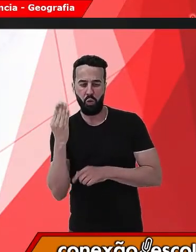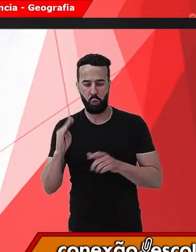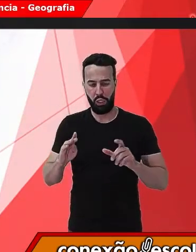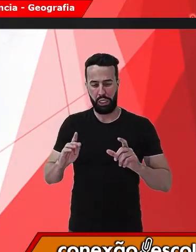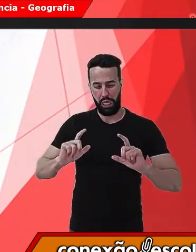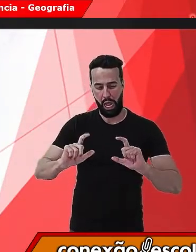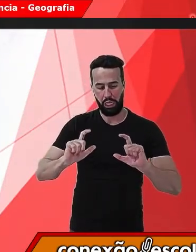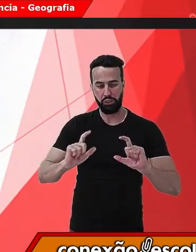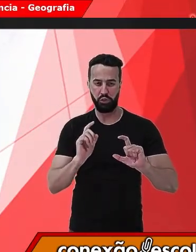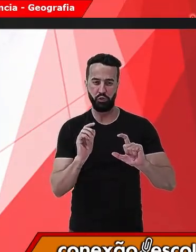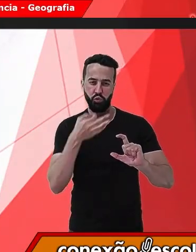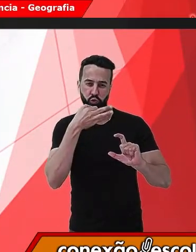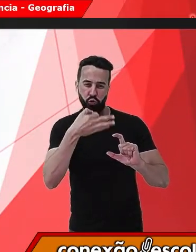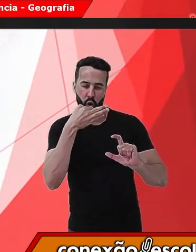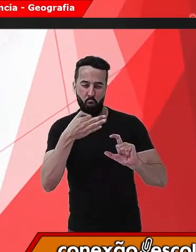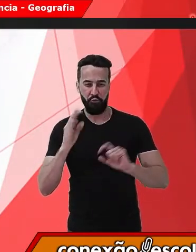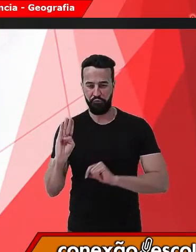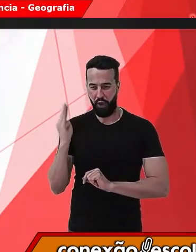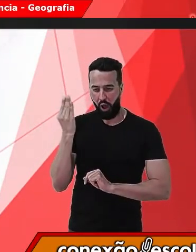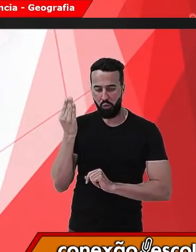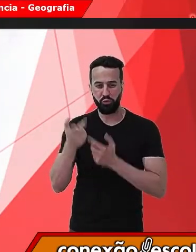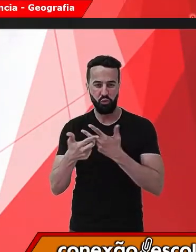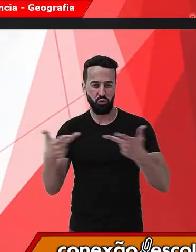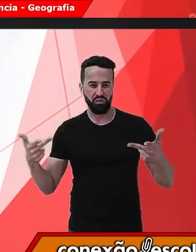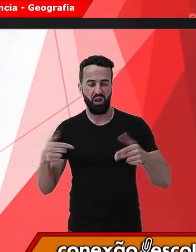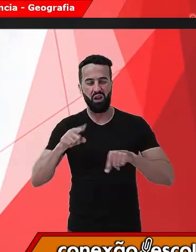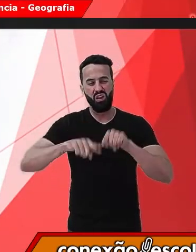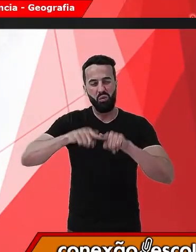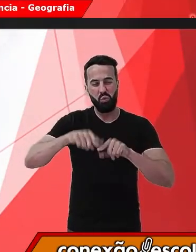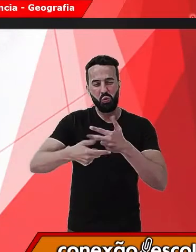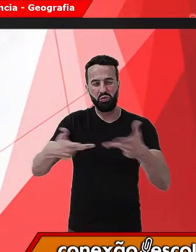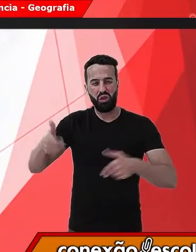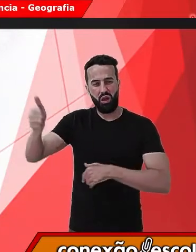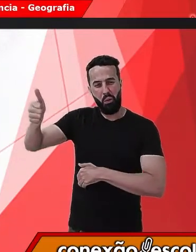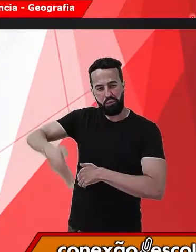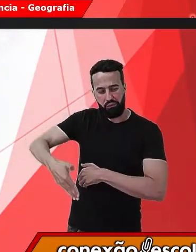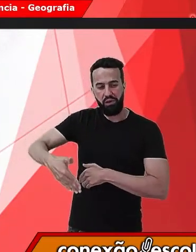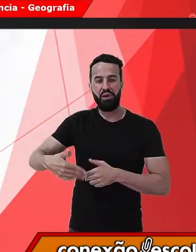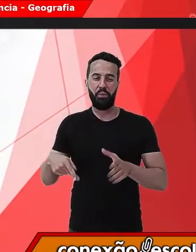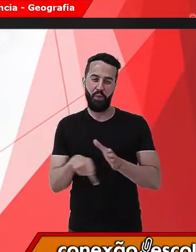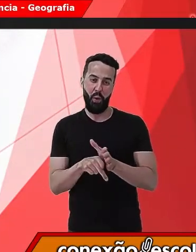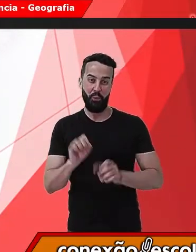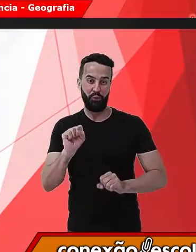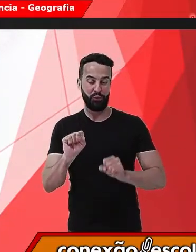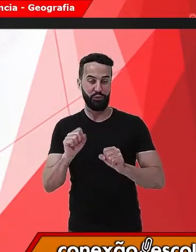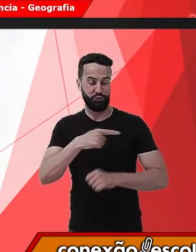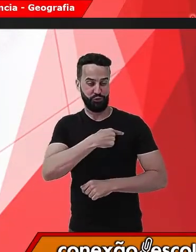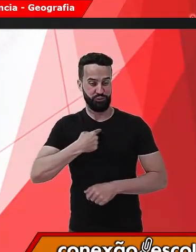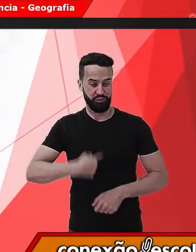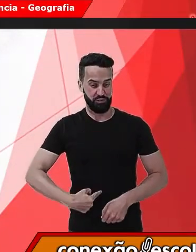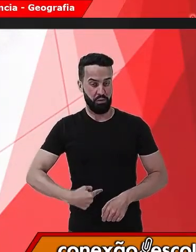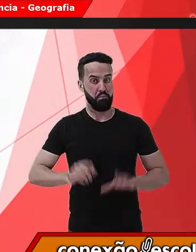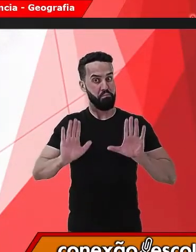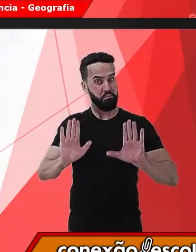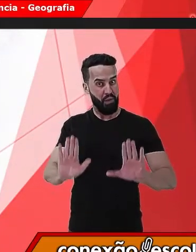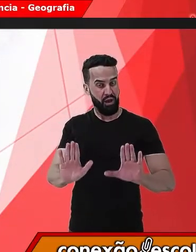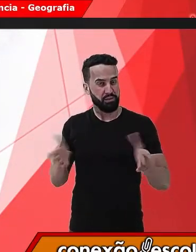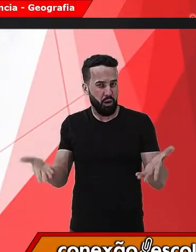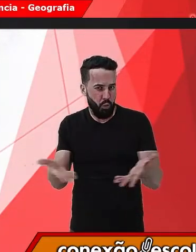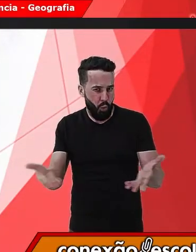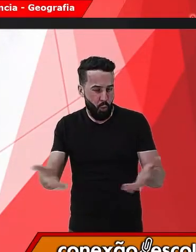imposta pelo Partido Comunista da China, o PCC. Para você ter uma ideia, Alguns sites de busca, como o Google, não podem